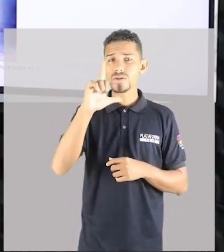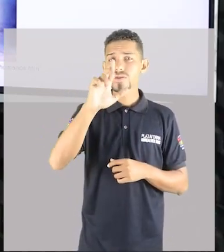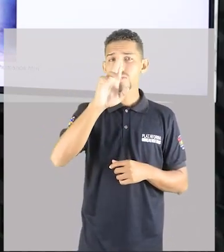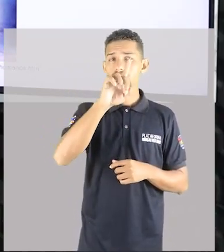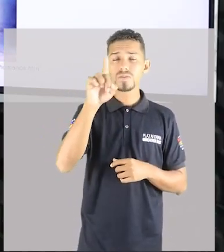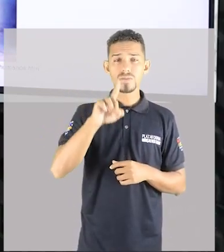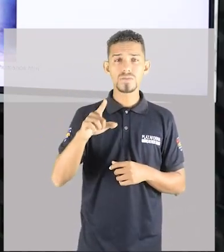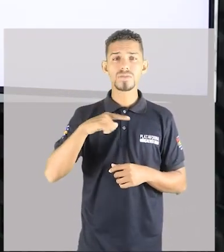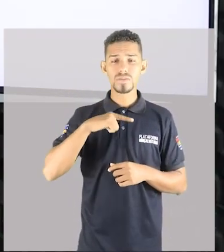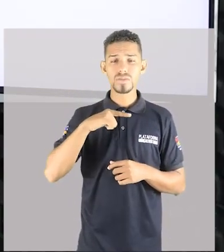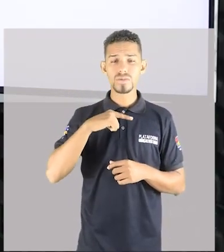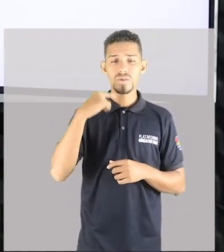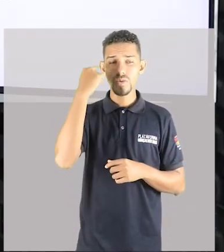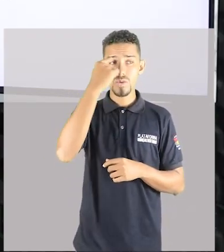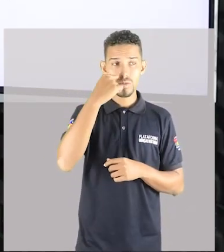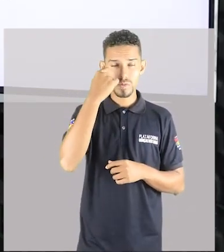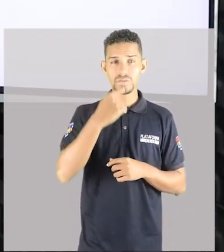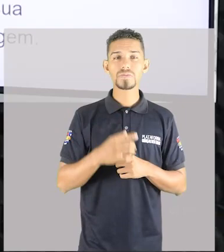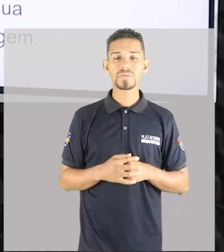olho. Tá?